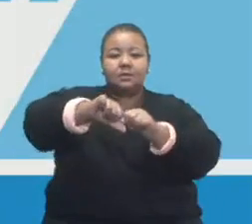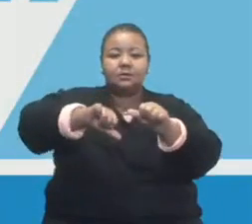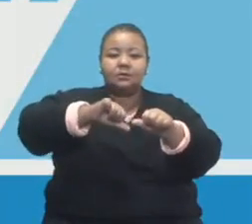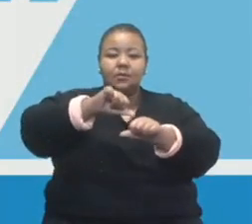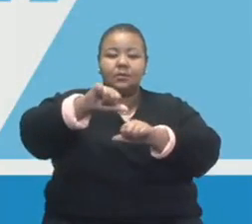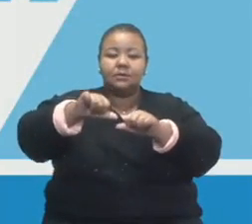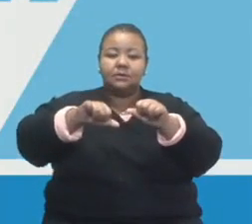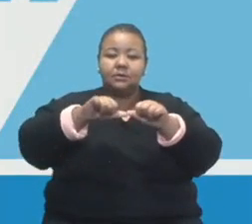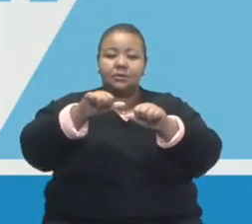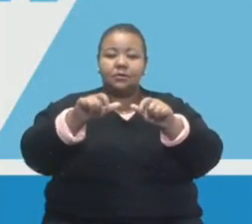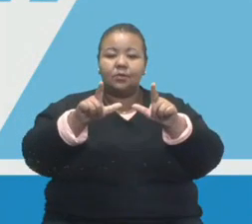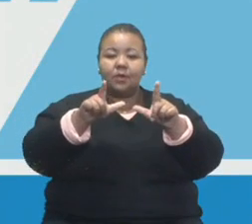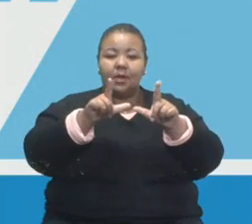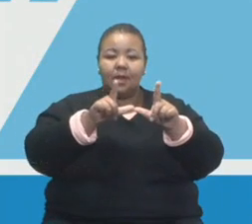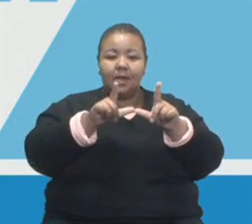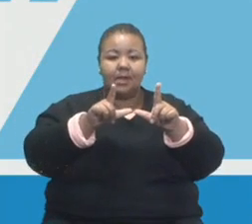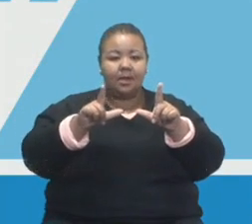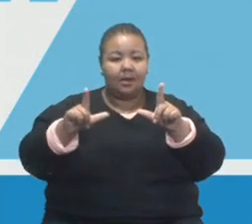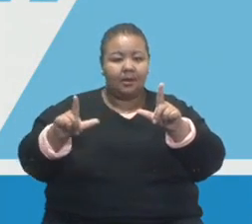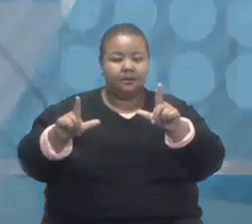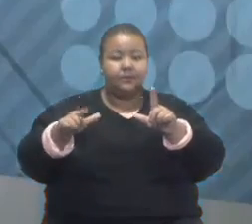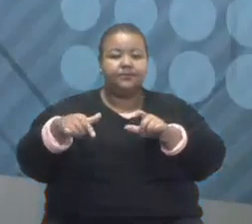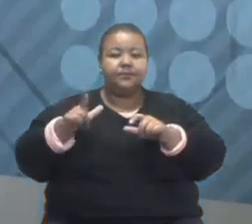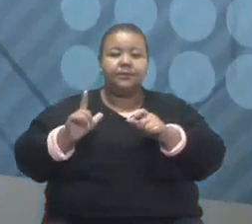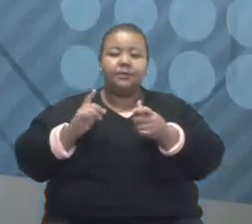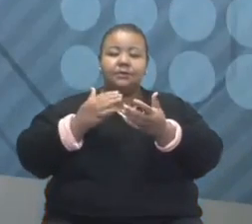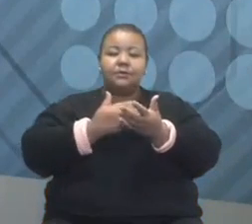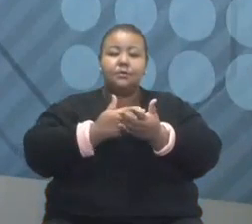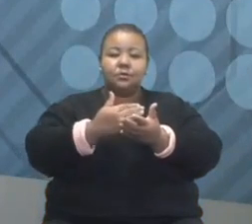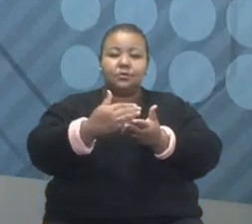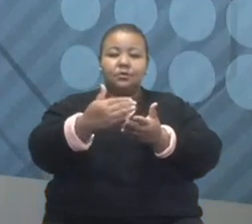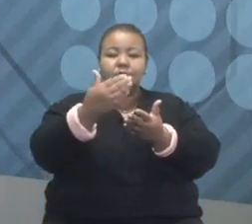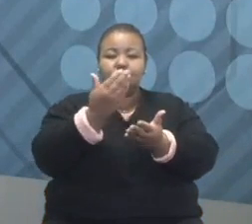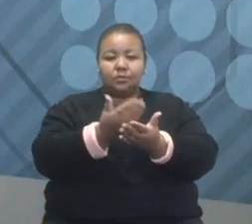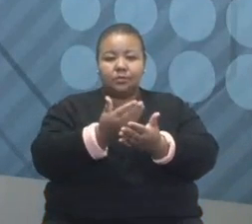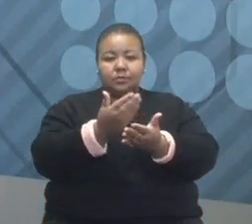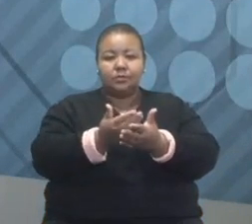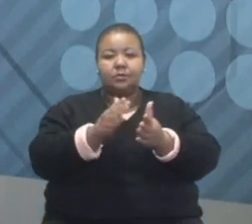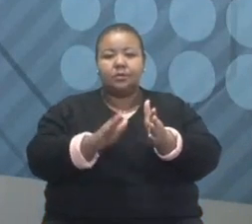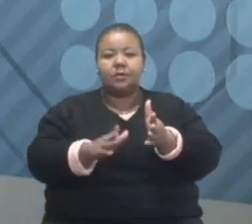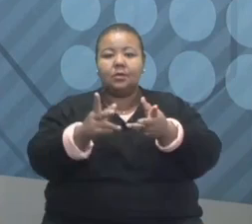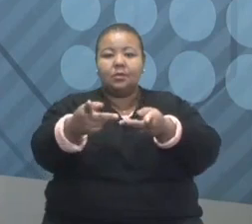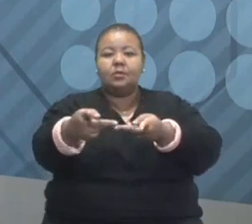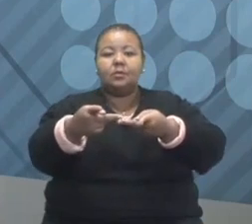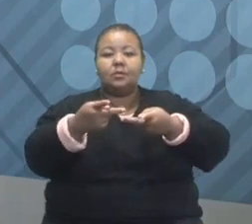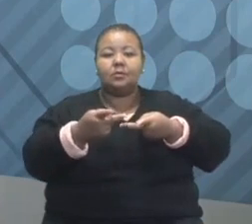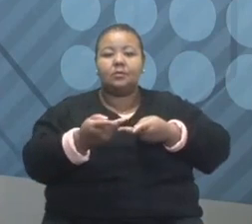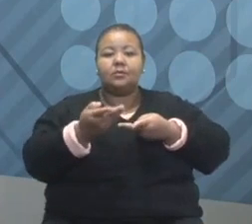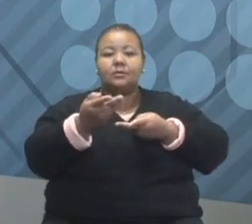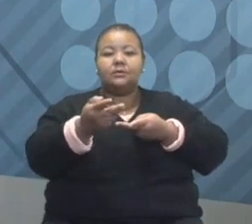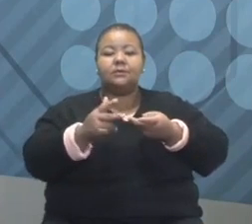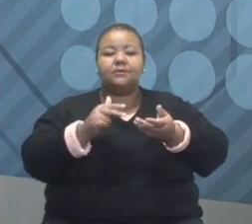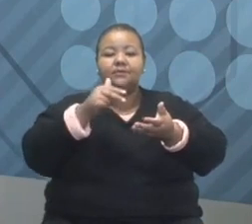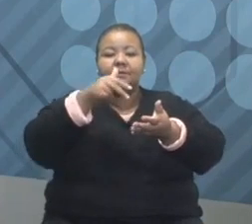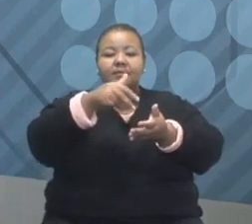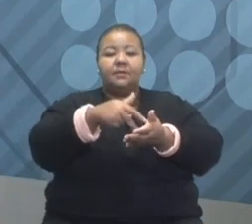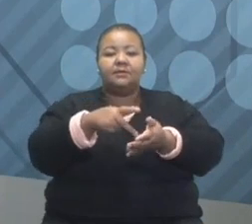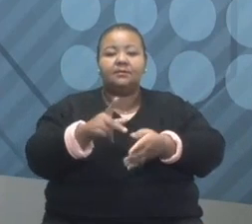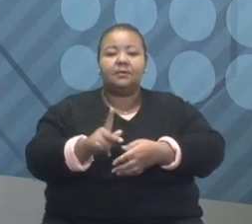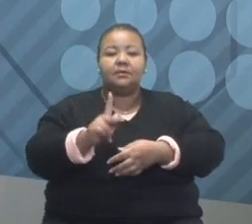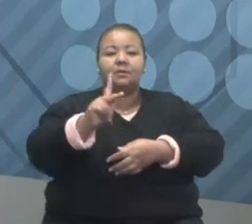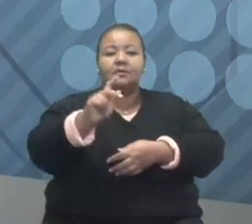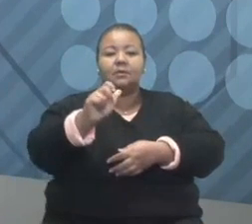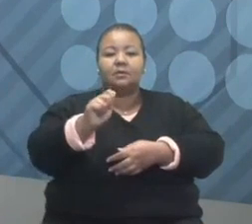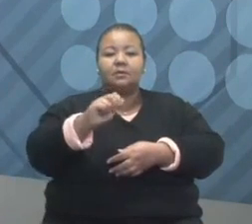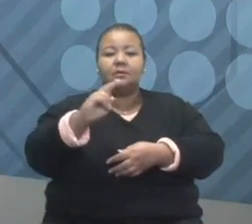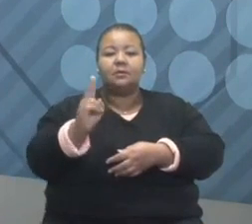lineares. Mas antes de começar a discutir esse assunto, quero convidar você a participar do Kahoot. Teremos alguns momentos